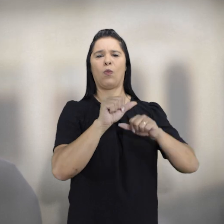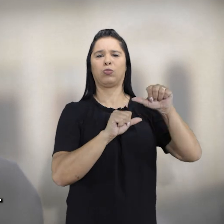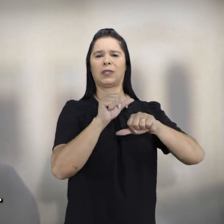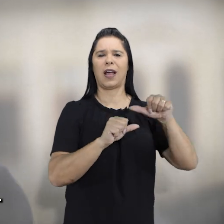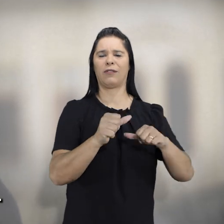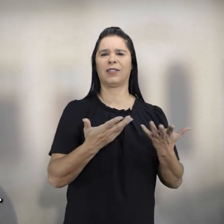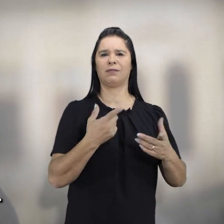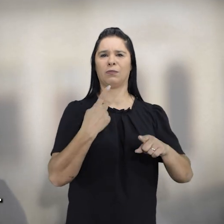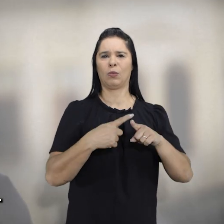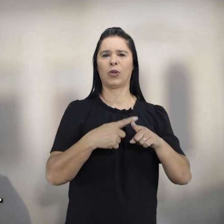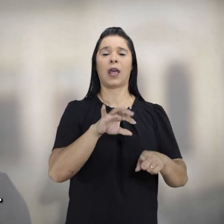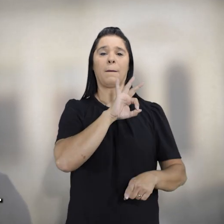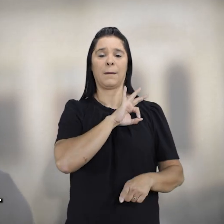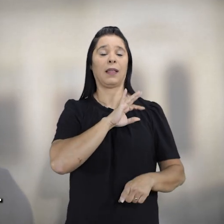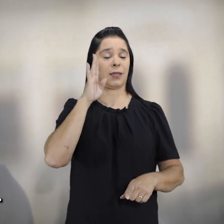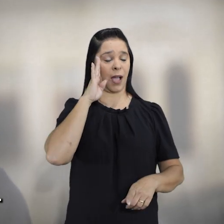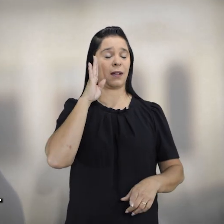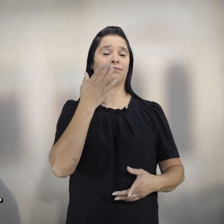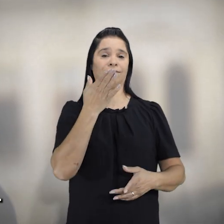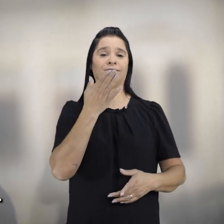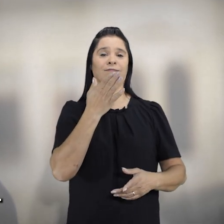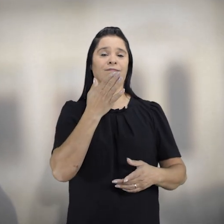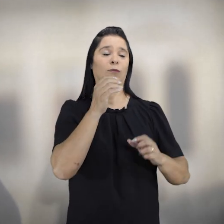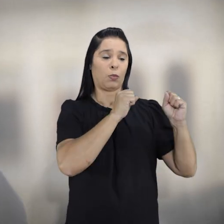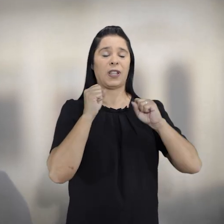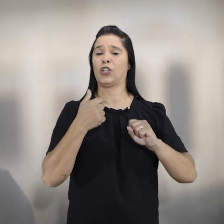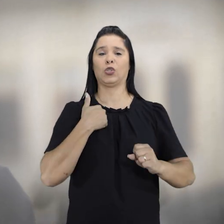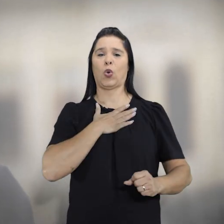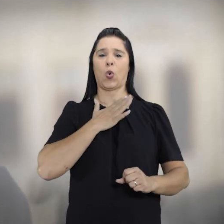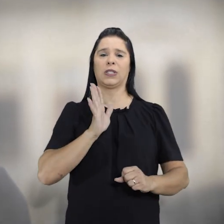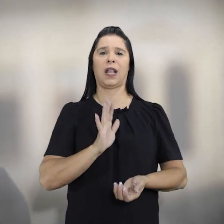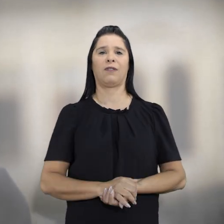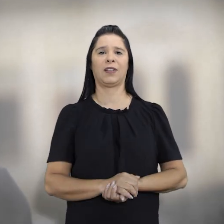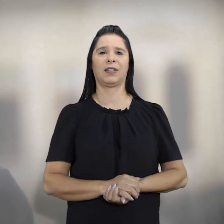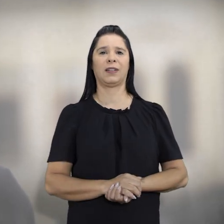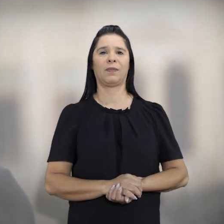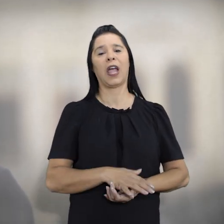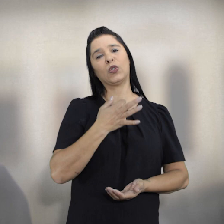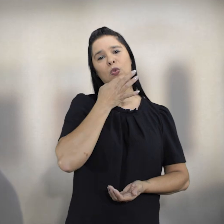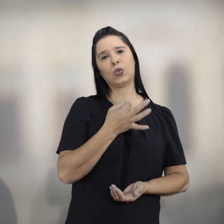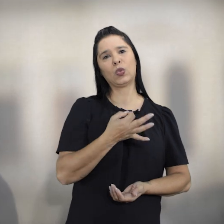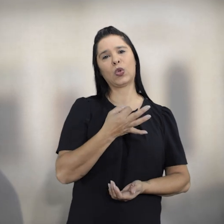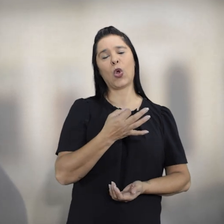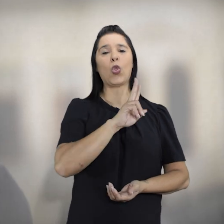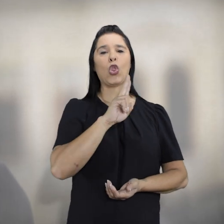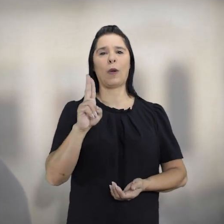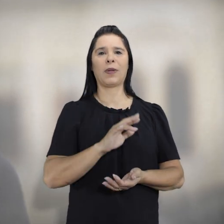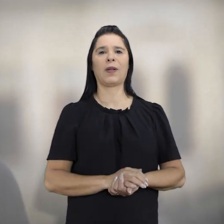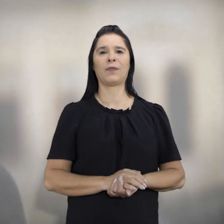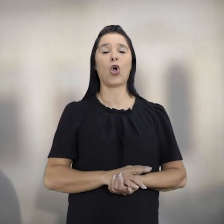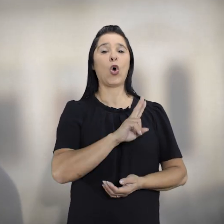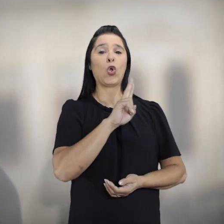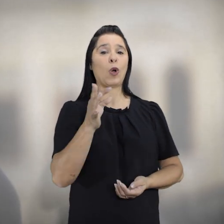mudava, né, porque eram os militares no poder e a gente não estava satisfeito com aquilo, então a gente bolou o nome.